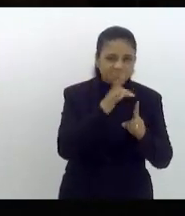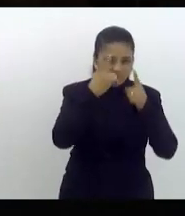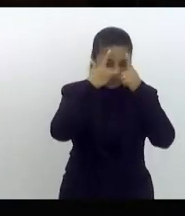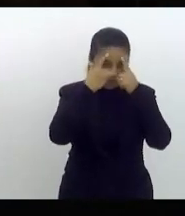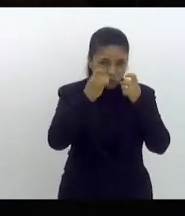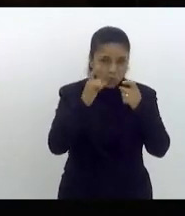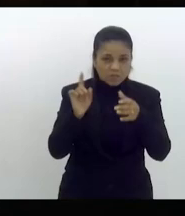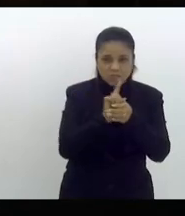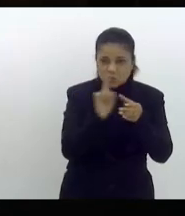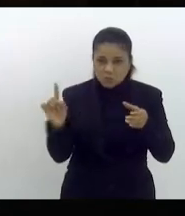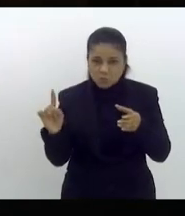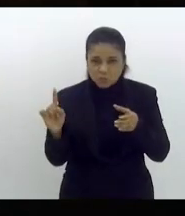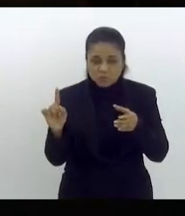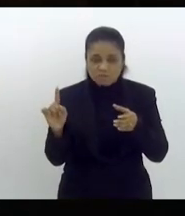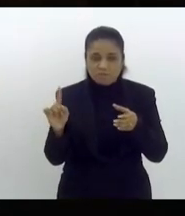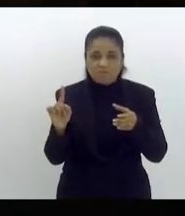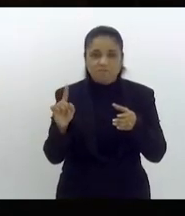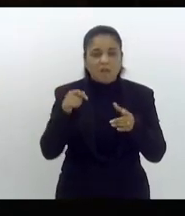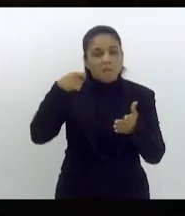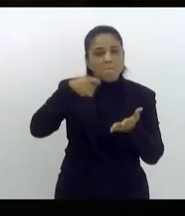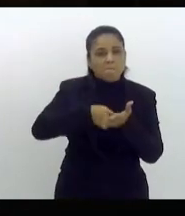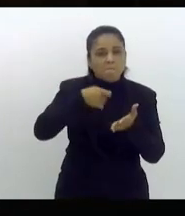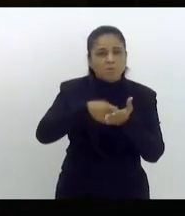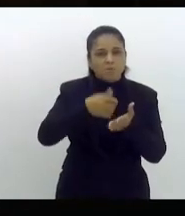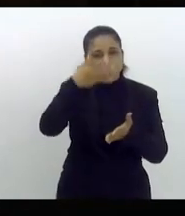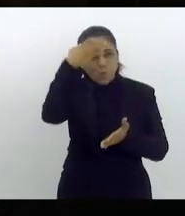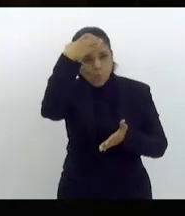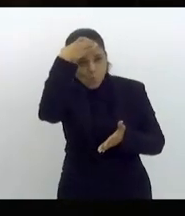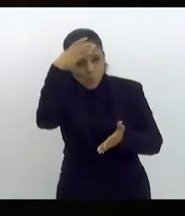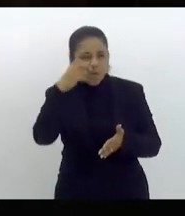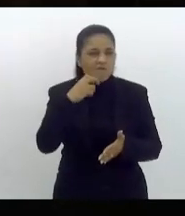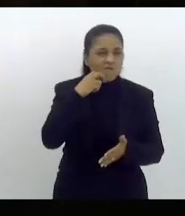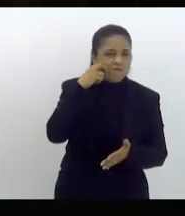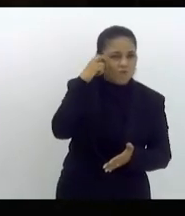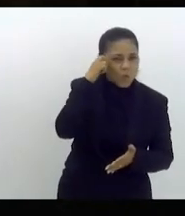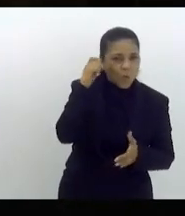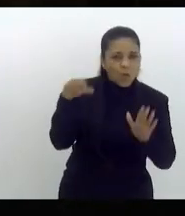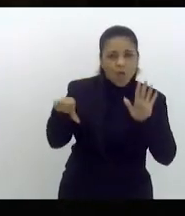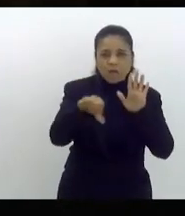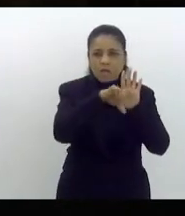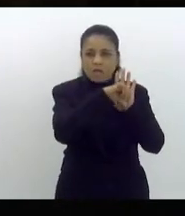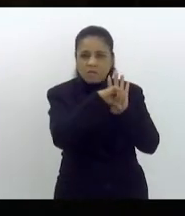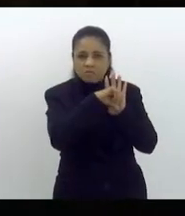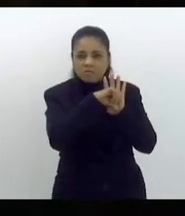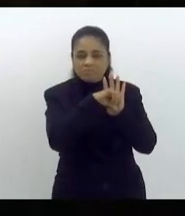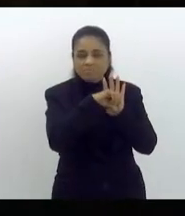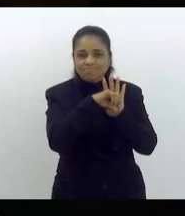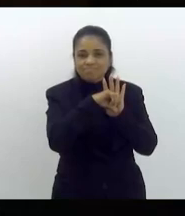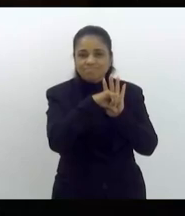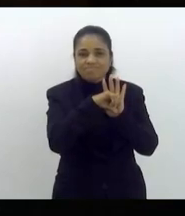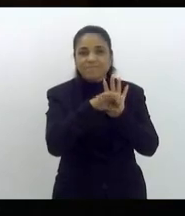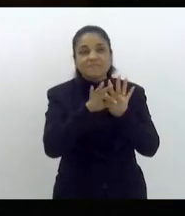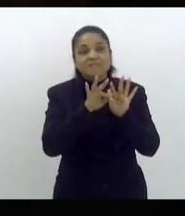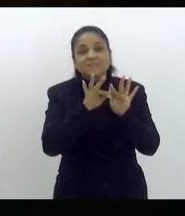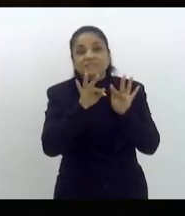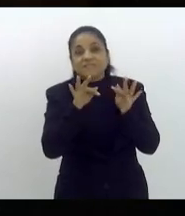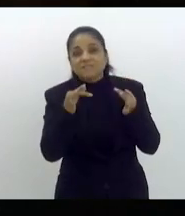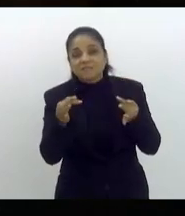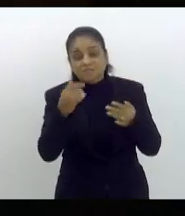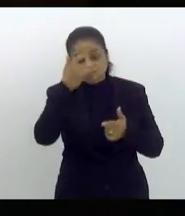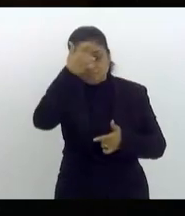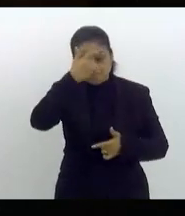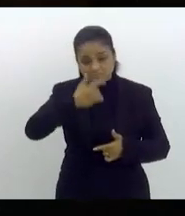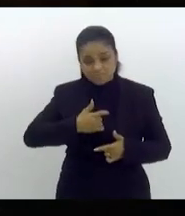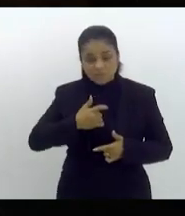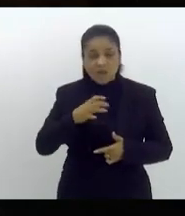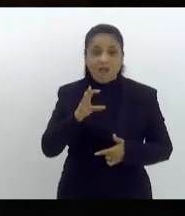exclusão aquela imposição de culpa de vergonha criminalização pelo simples fato de ser quem somos